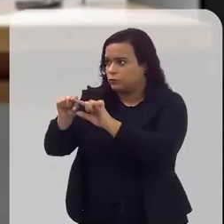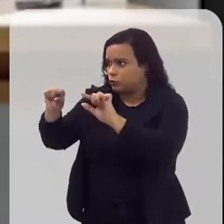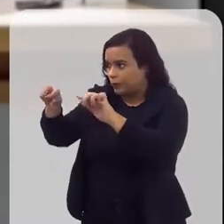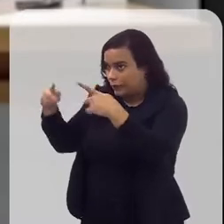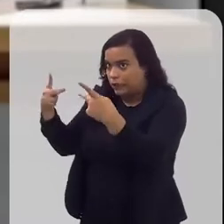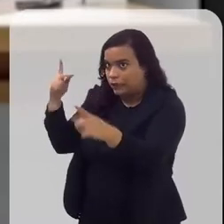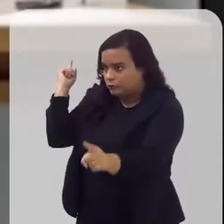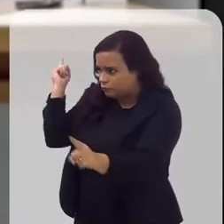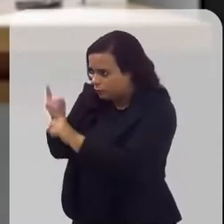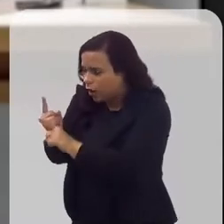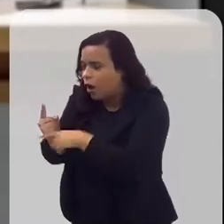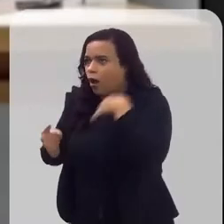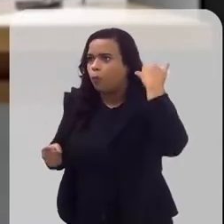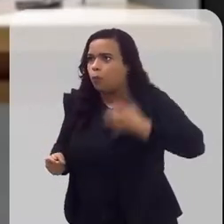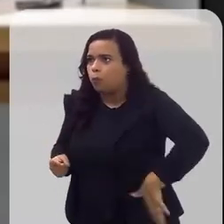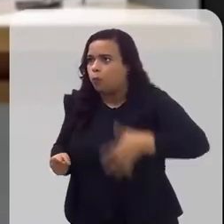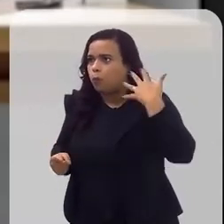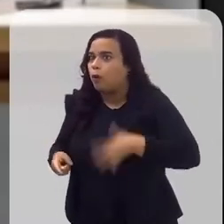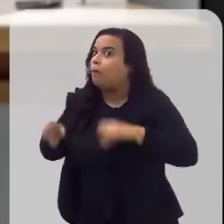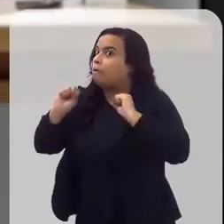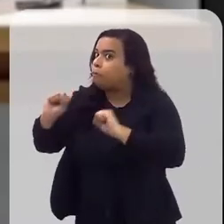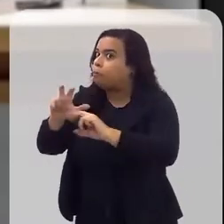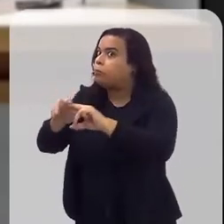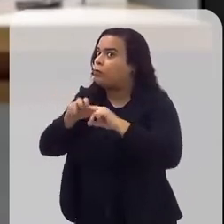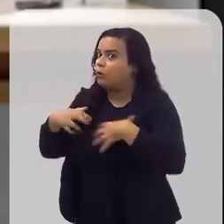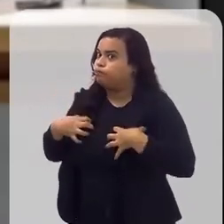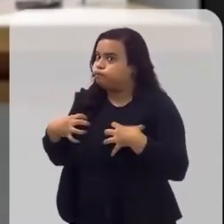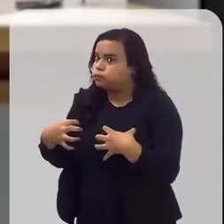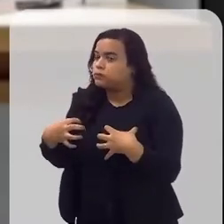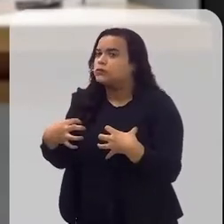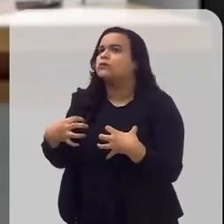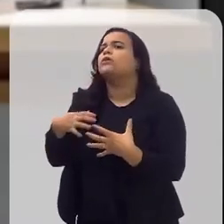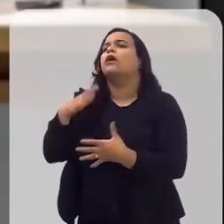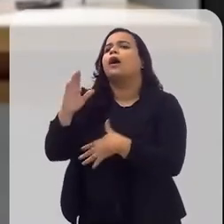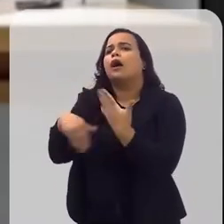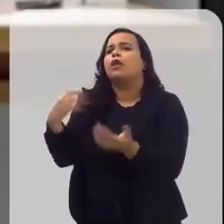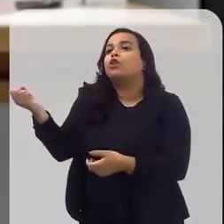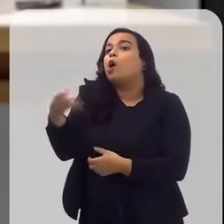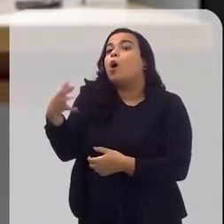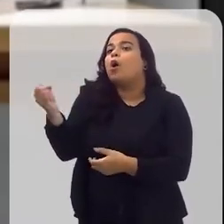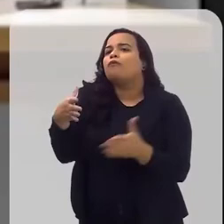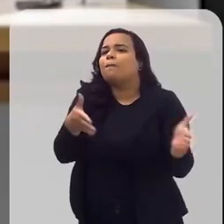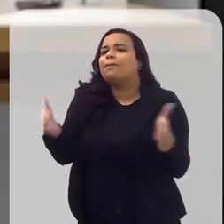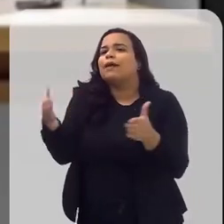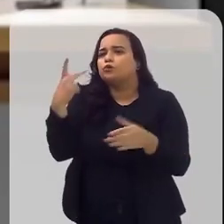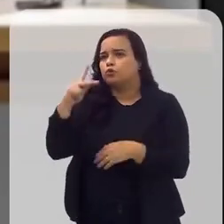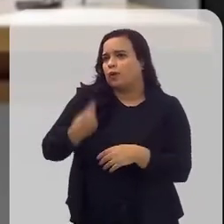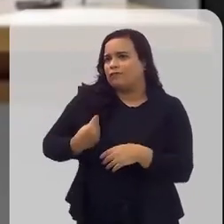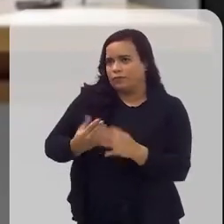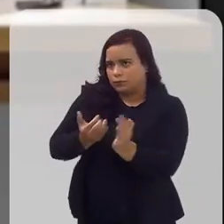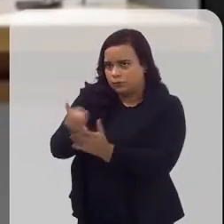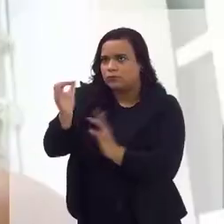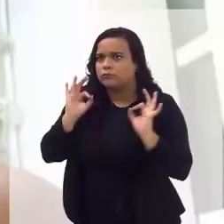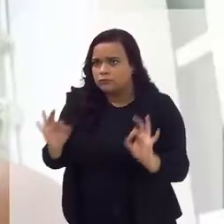link, descobre que o seu problema poderia ser originário disso e começa uma nova etapa na sua vida aí,